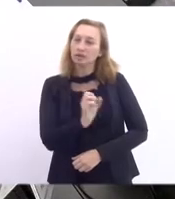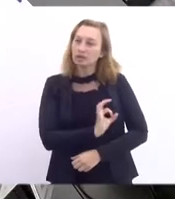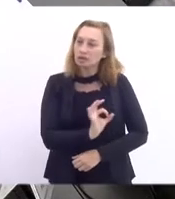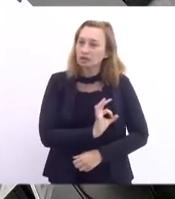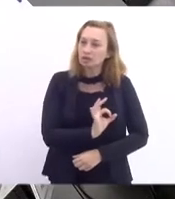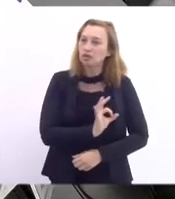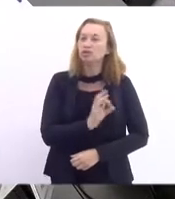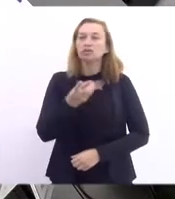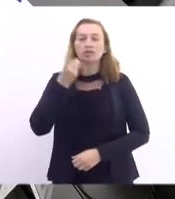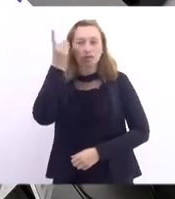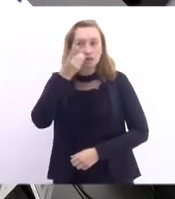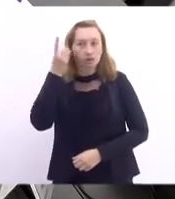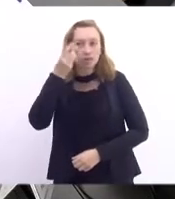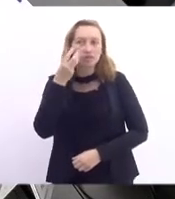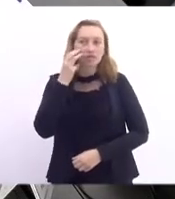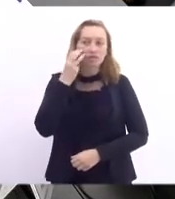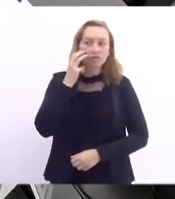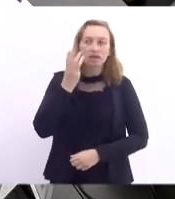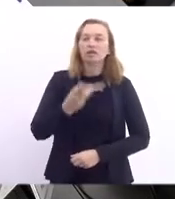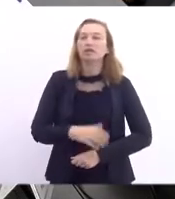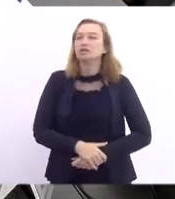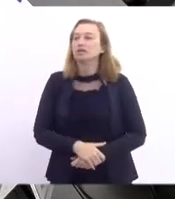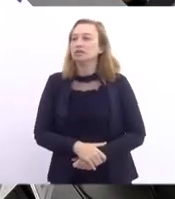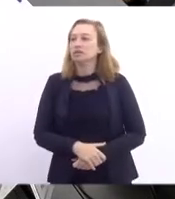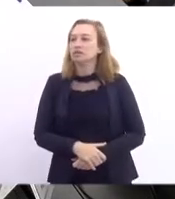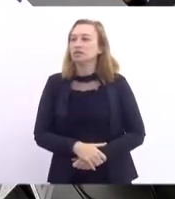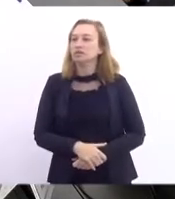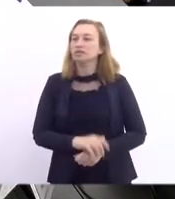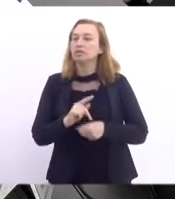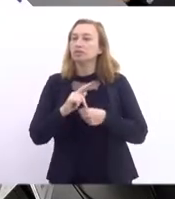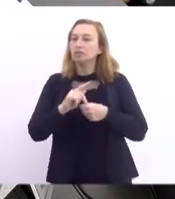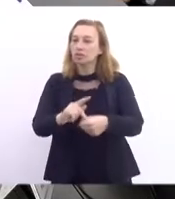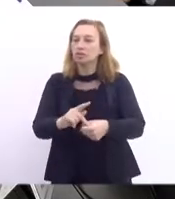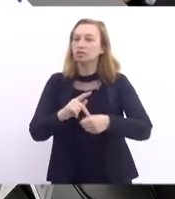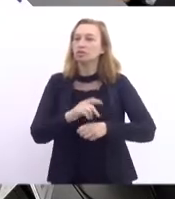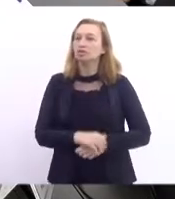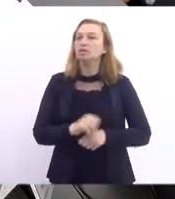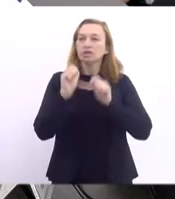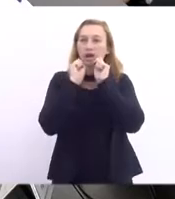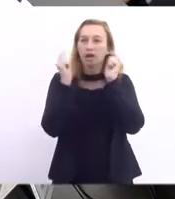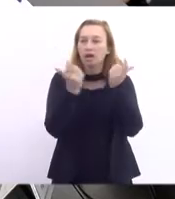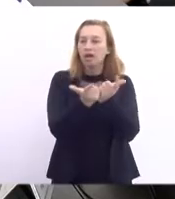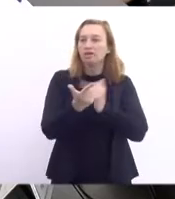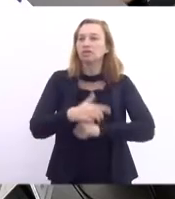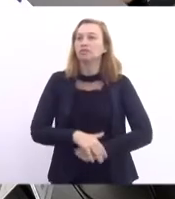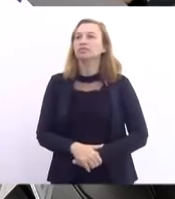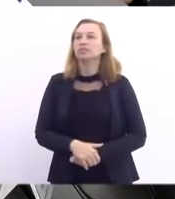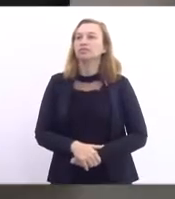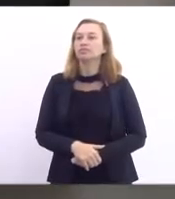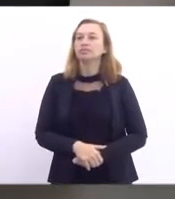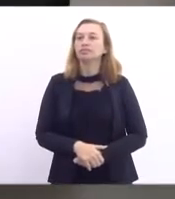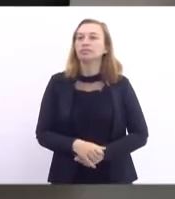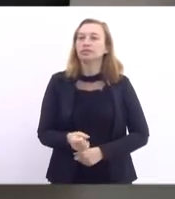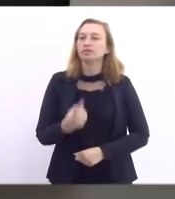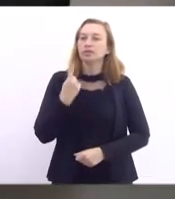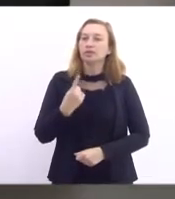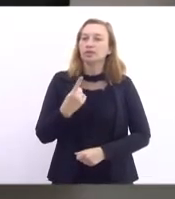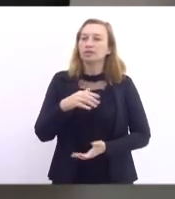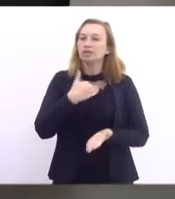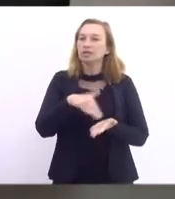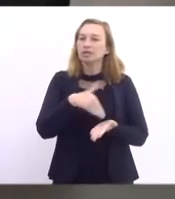Martha Rocha o deputado waldeck ao procurador da alerj e ao e